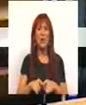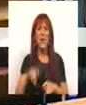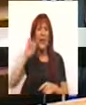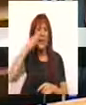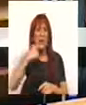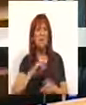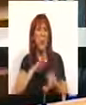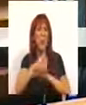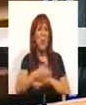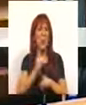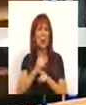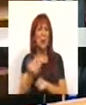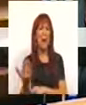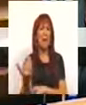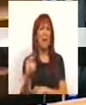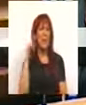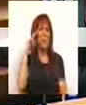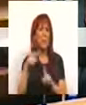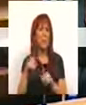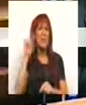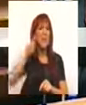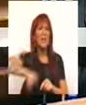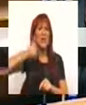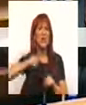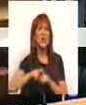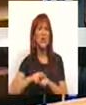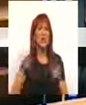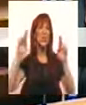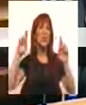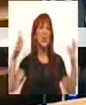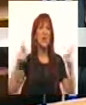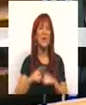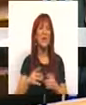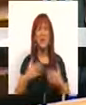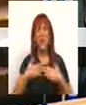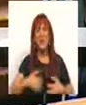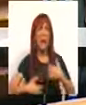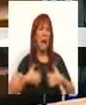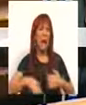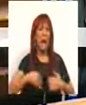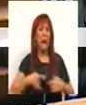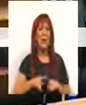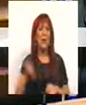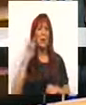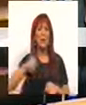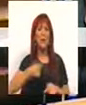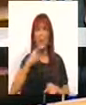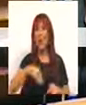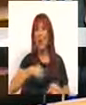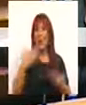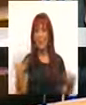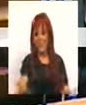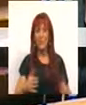suspeitamos que continuamos muito aquém do pretendido e, sobretudo, do desejável, o que nos deixa apreensivos e, acima de tudo, muito